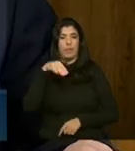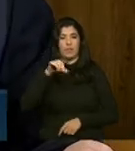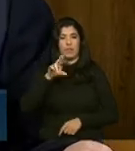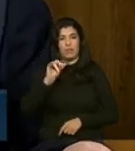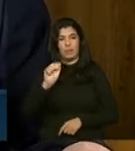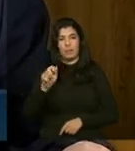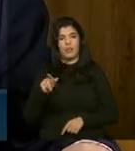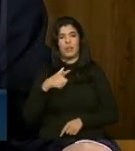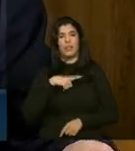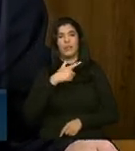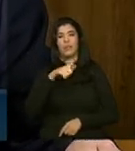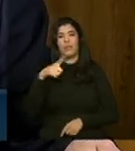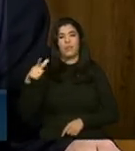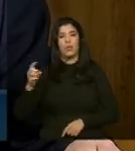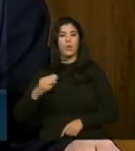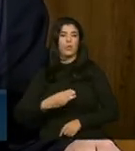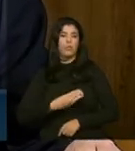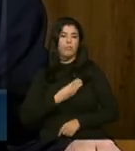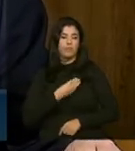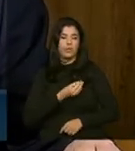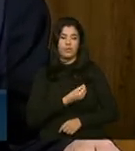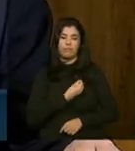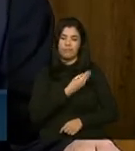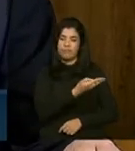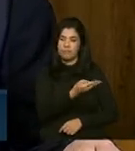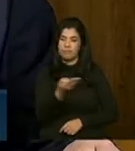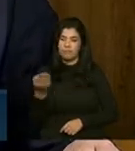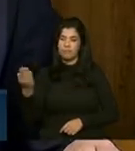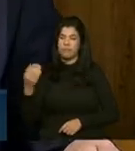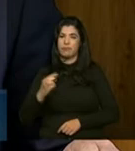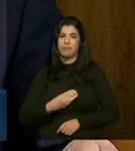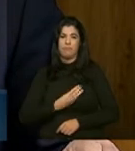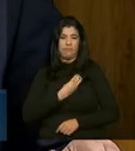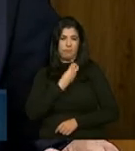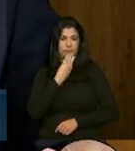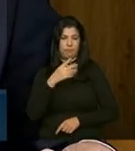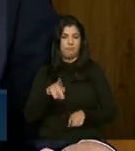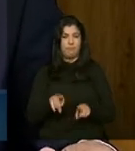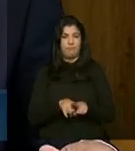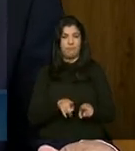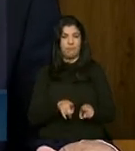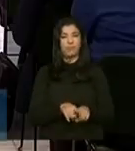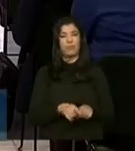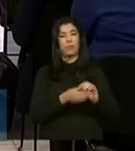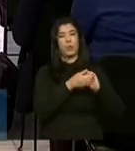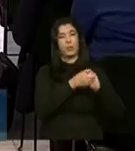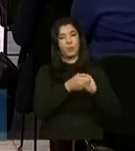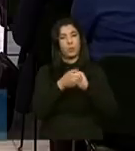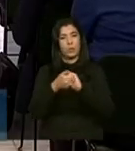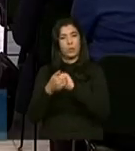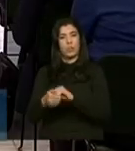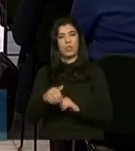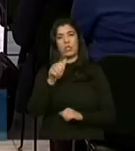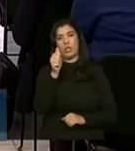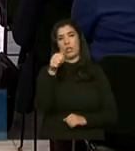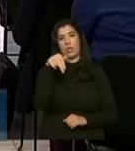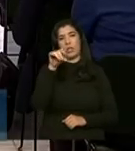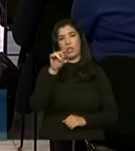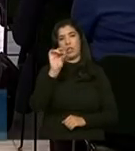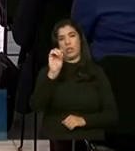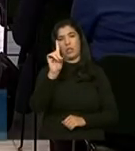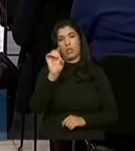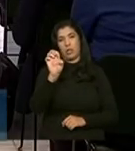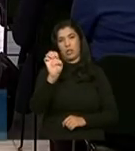os colegas ministros aqui presentes, cumprimentar o Robson Andrade, o presidente da